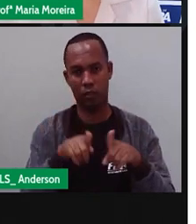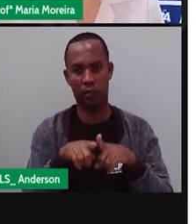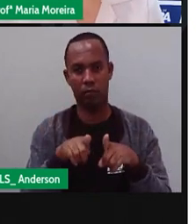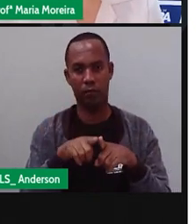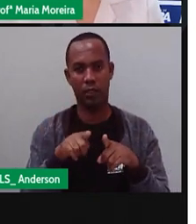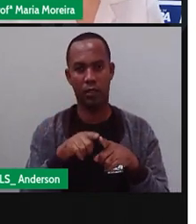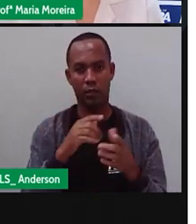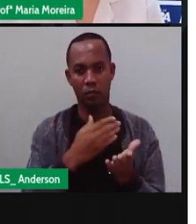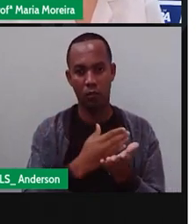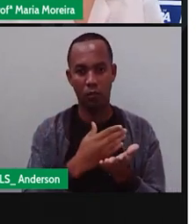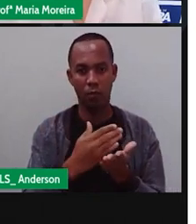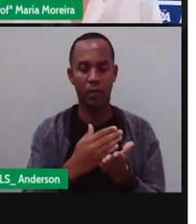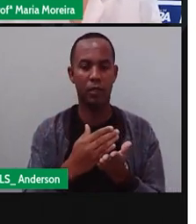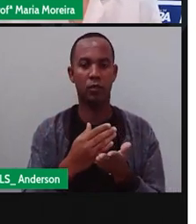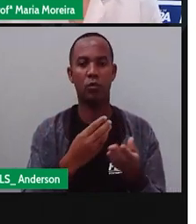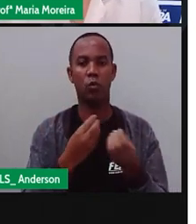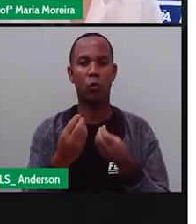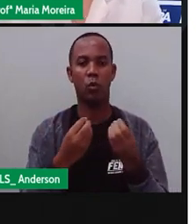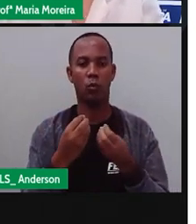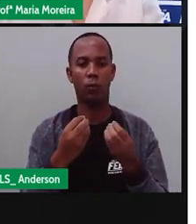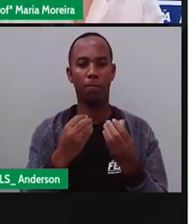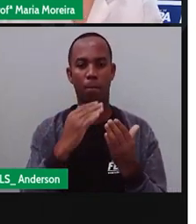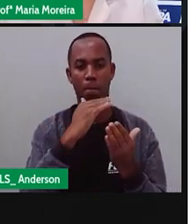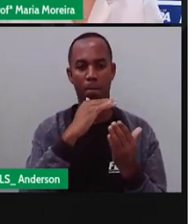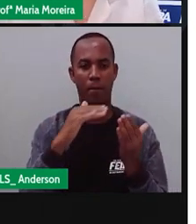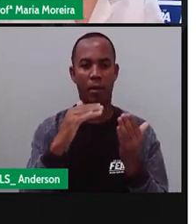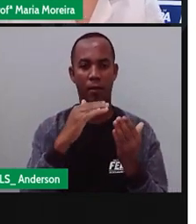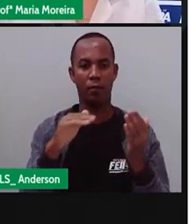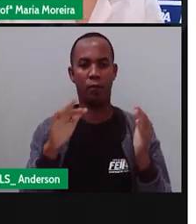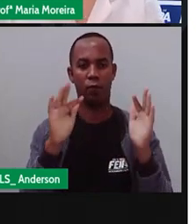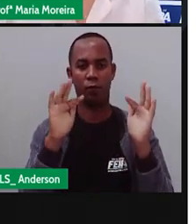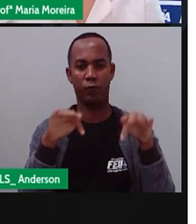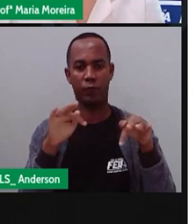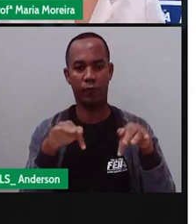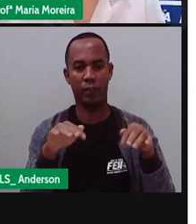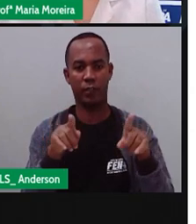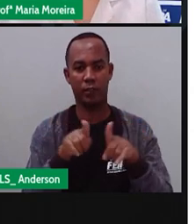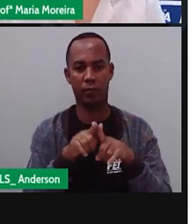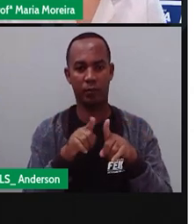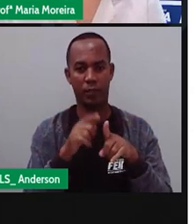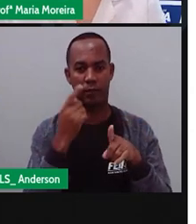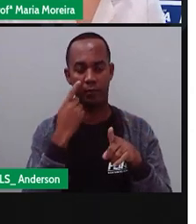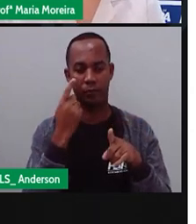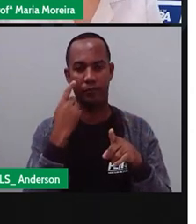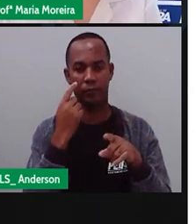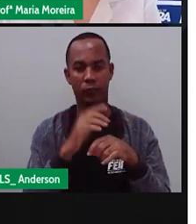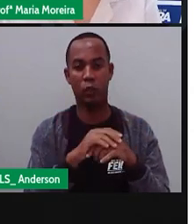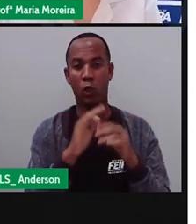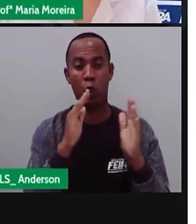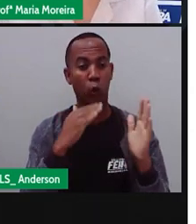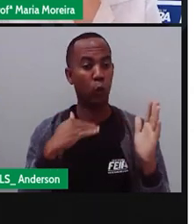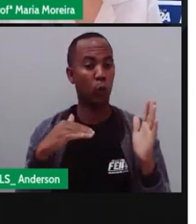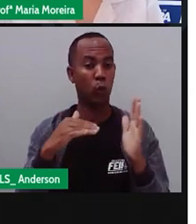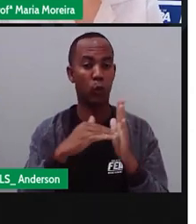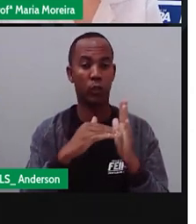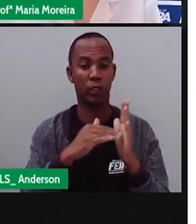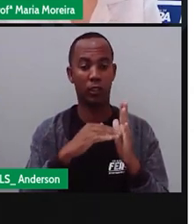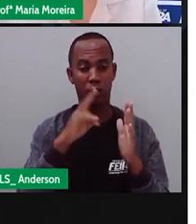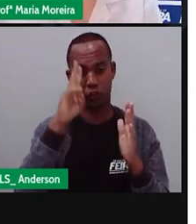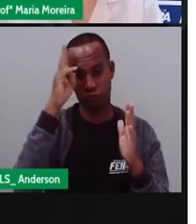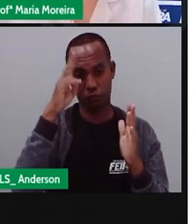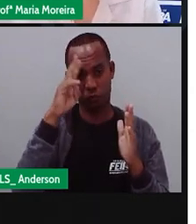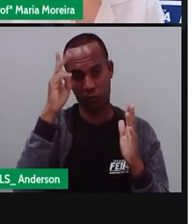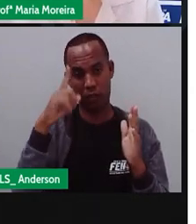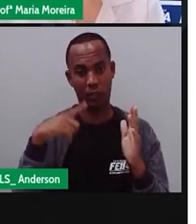ter o início, que foi quando ela começou, o meio, que provavelmente tem aí o desfecho, né? E o final. Então, toda história ela tem início, meio